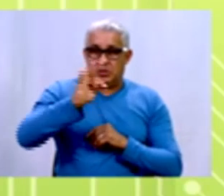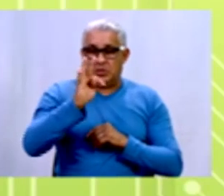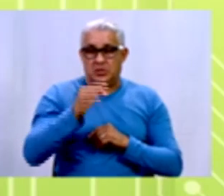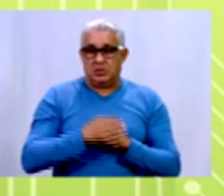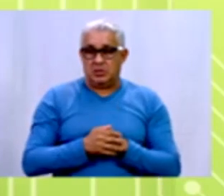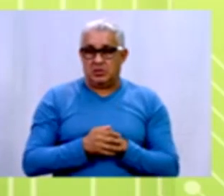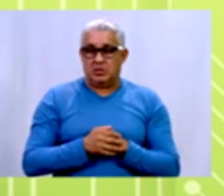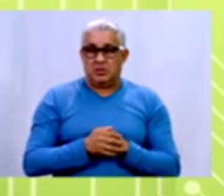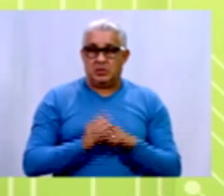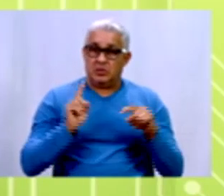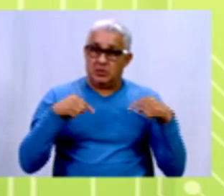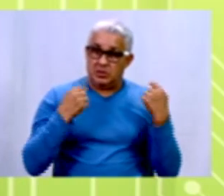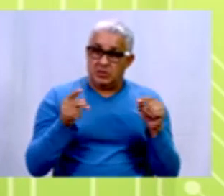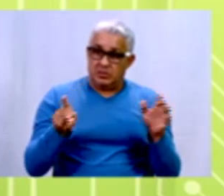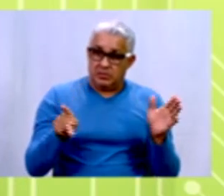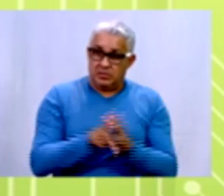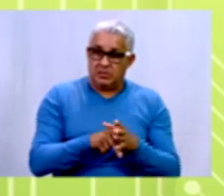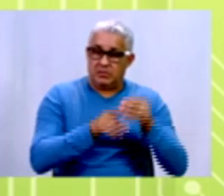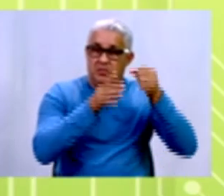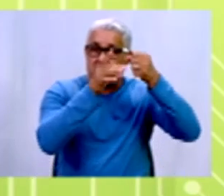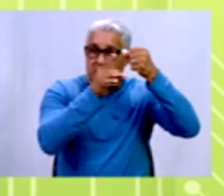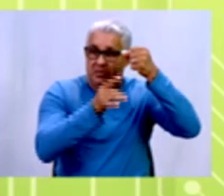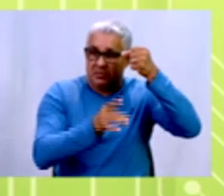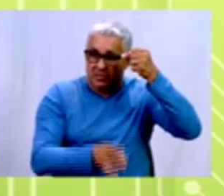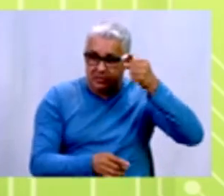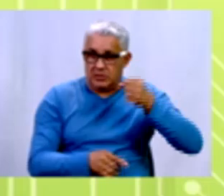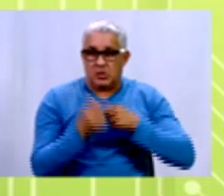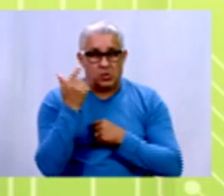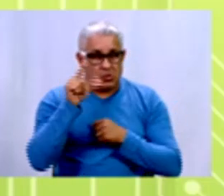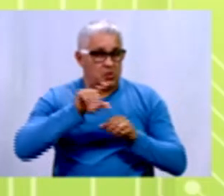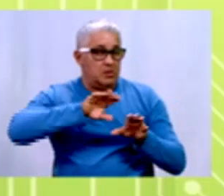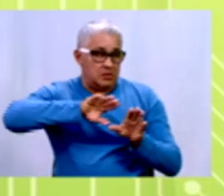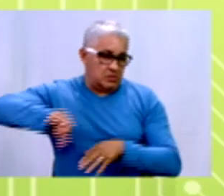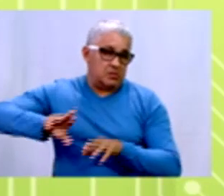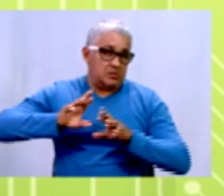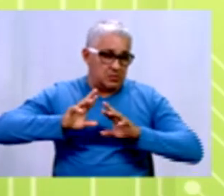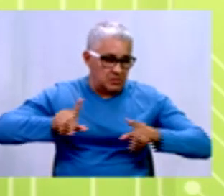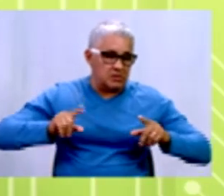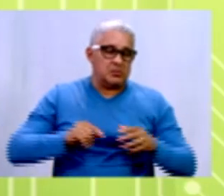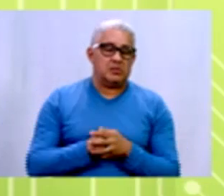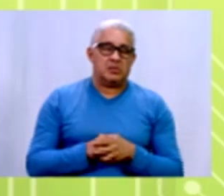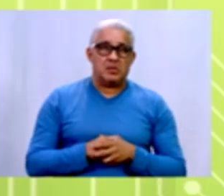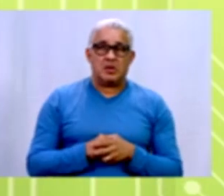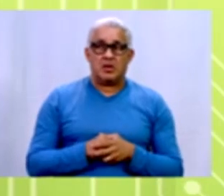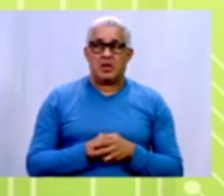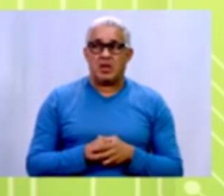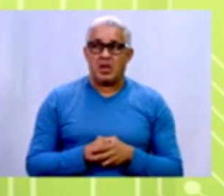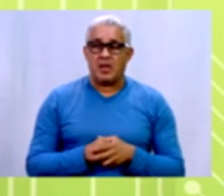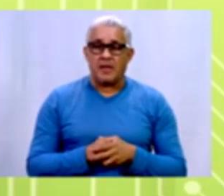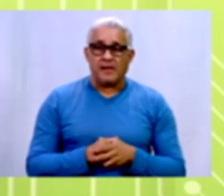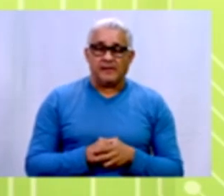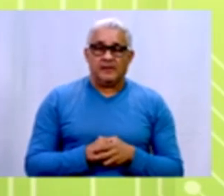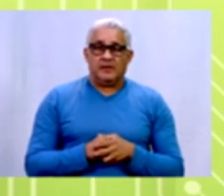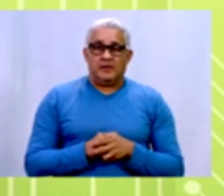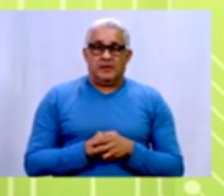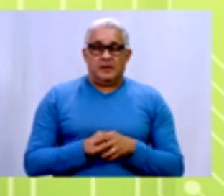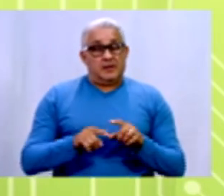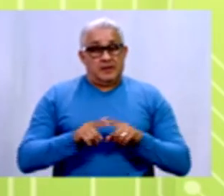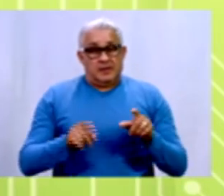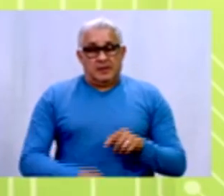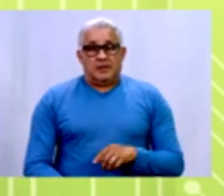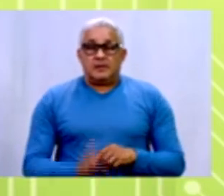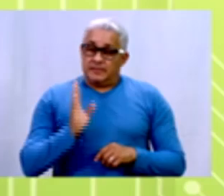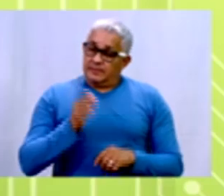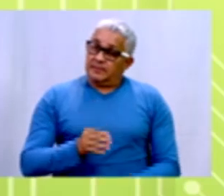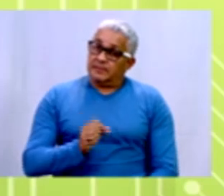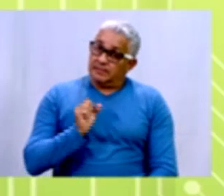reunião para o detalhamento, né, que essa vai ser uma outra cerimônia que vai ser feita mais na frente, mas já se